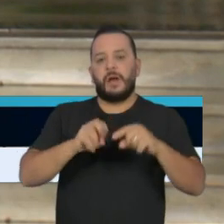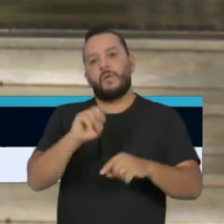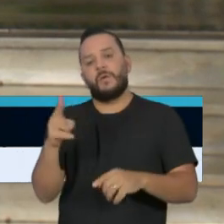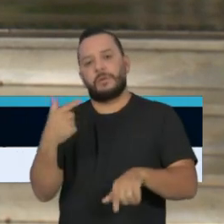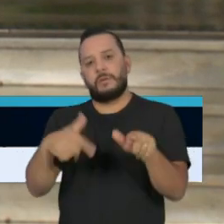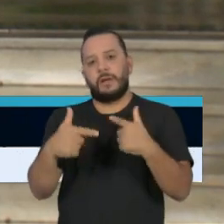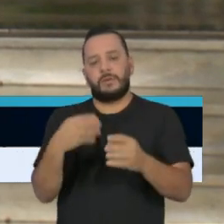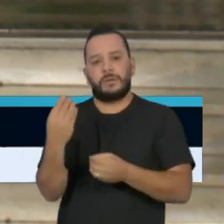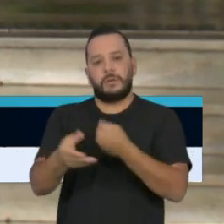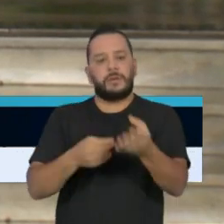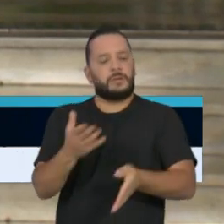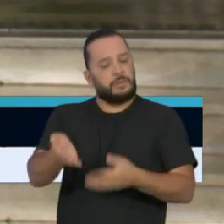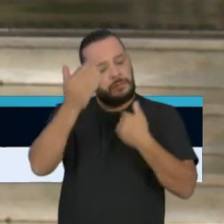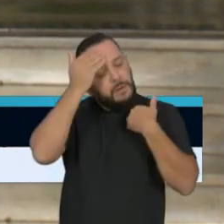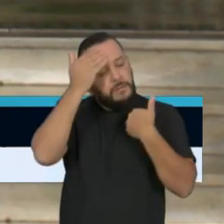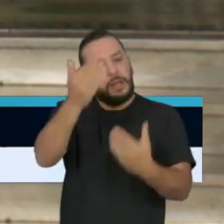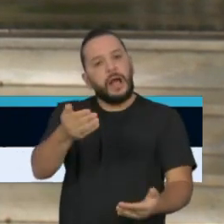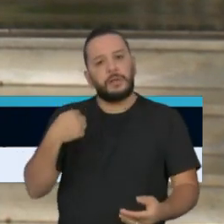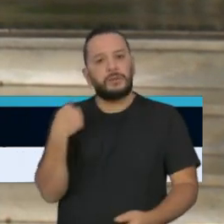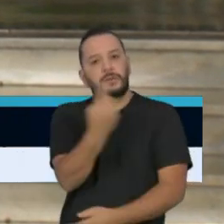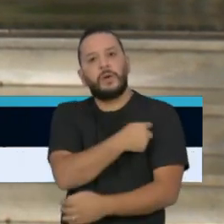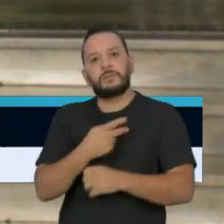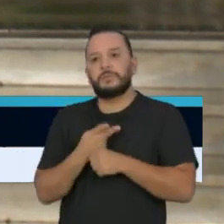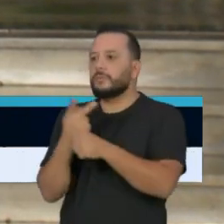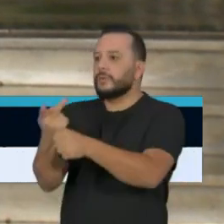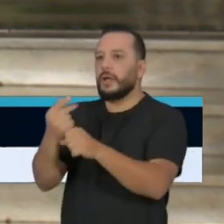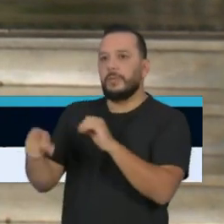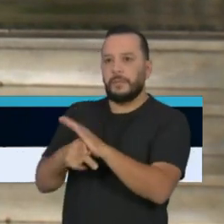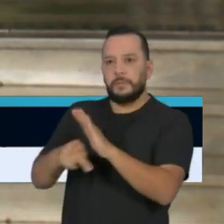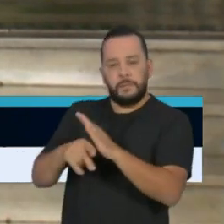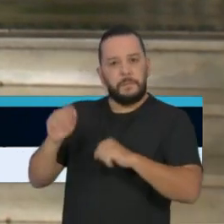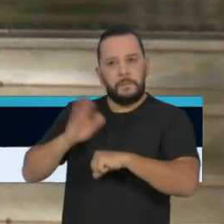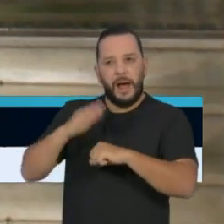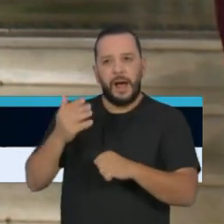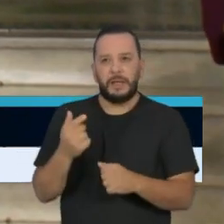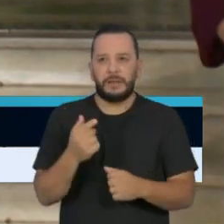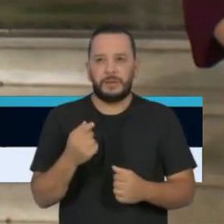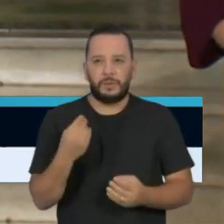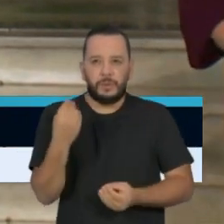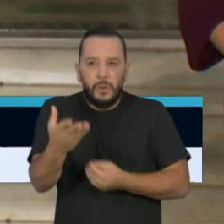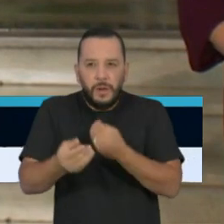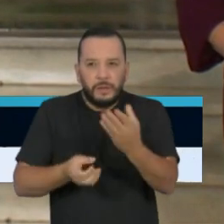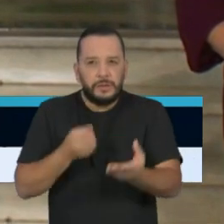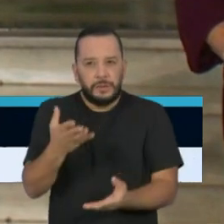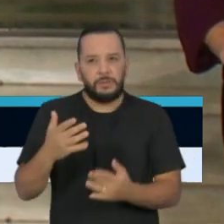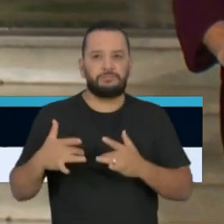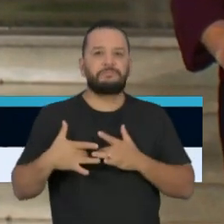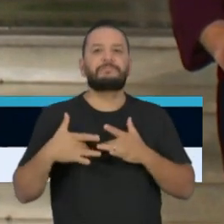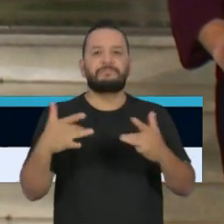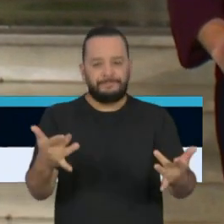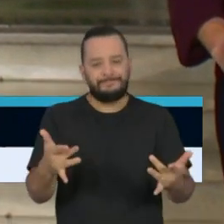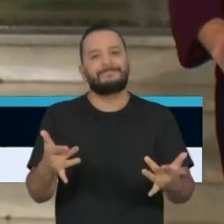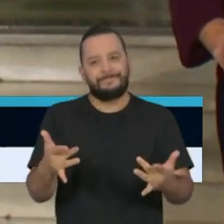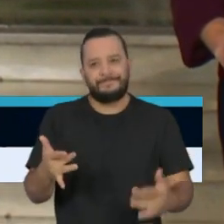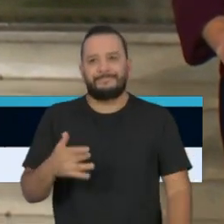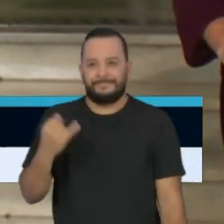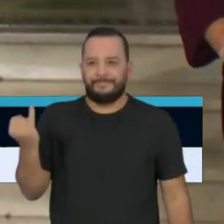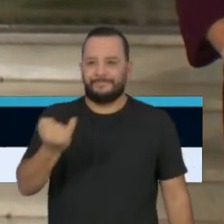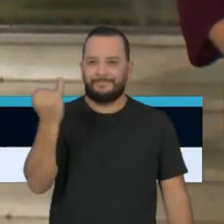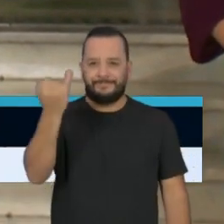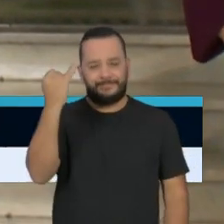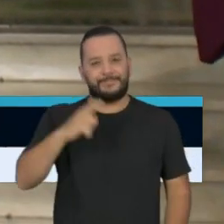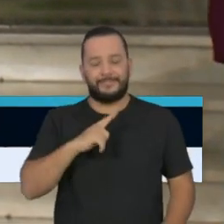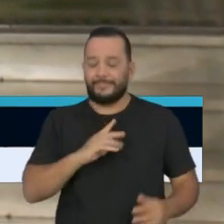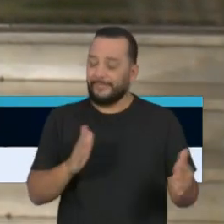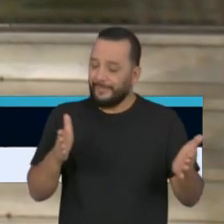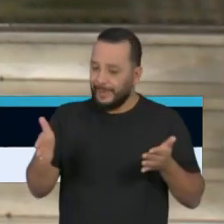busca de mais doações e nesta corrente solidária, que talvez venha a ser o maior legado de todo este duro